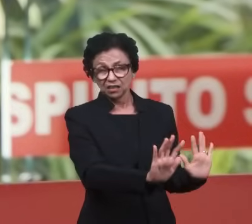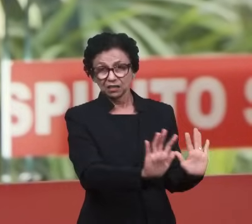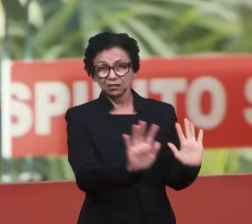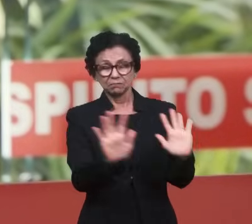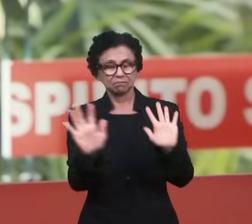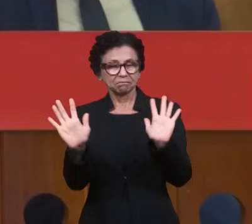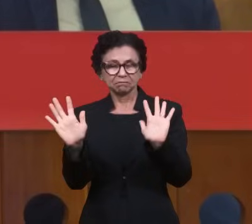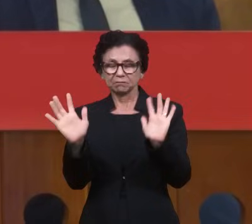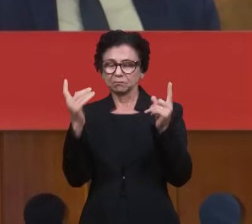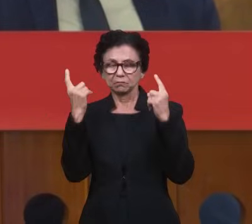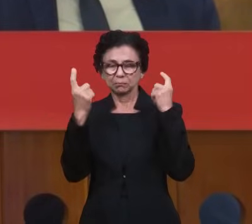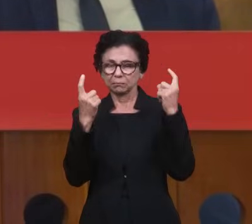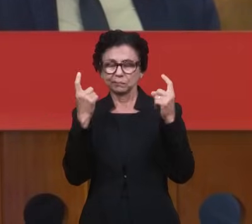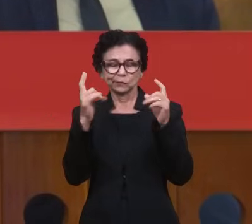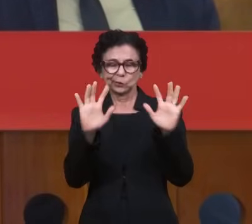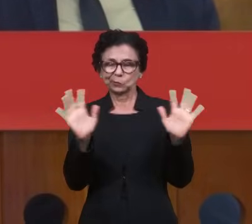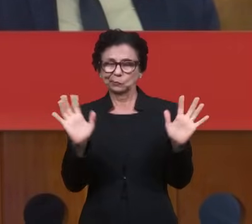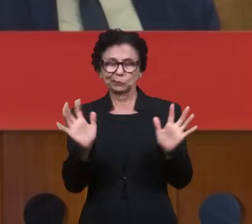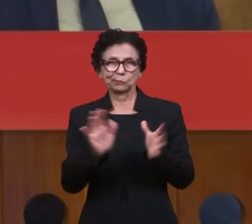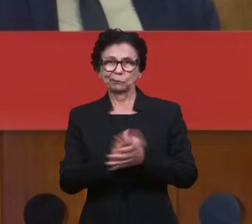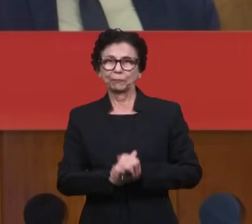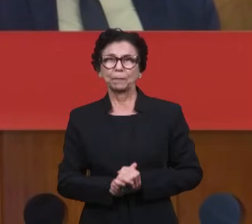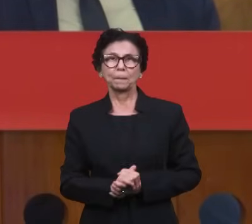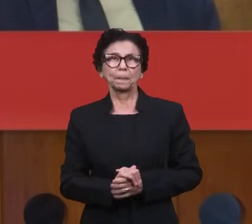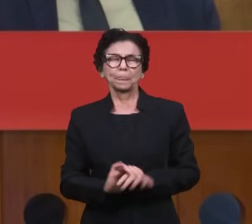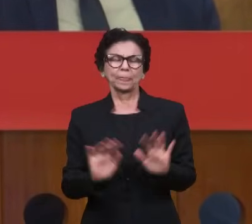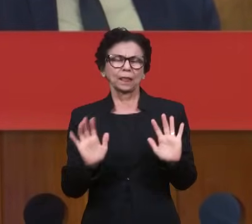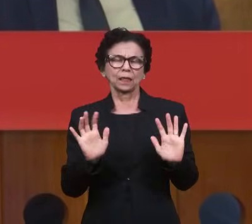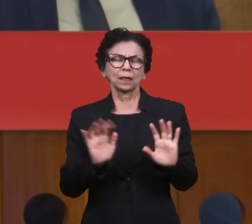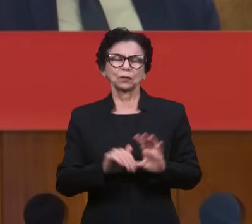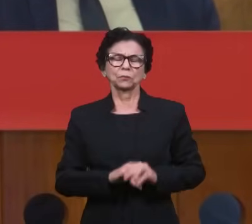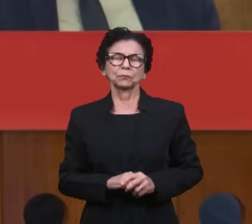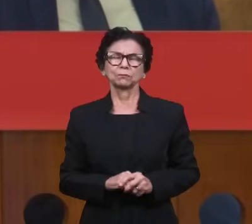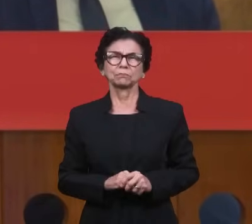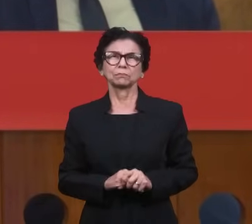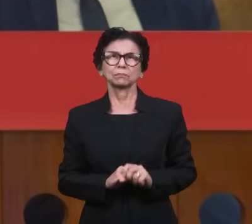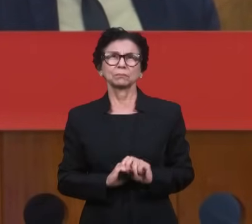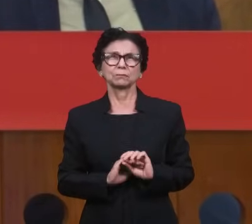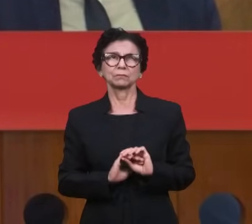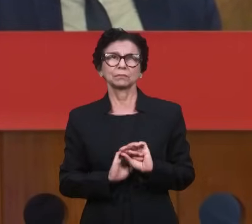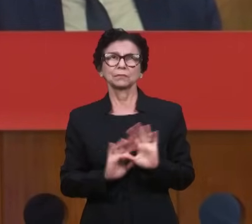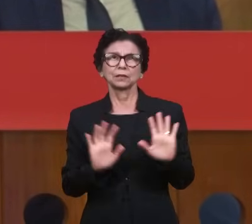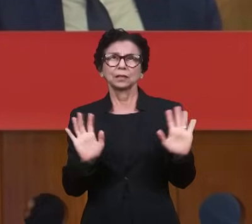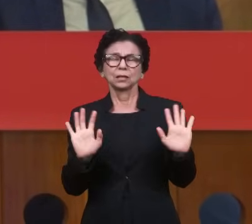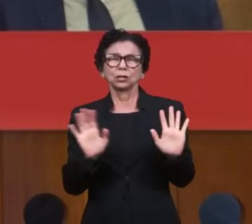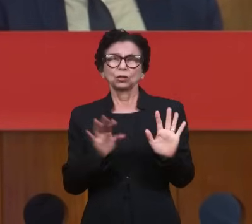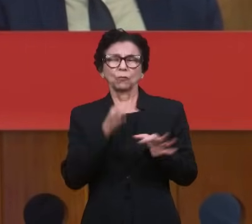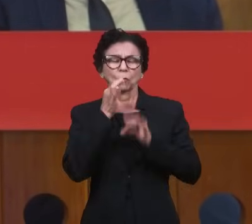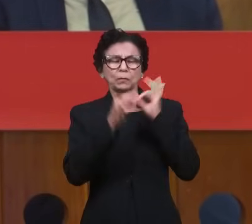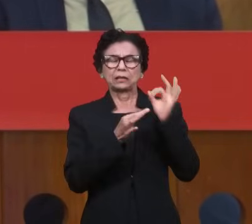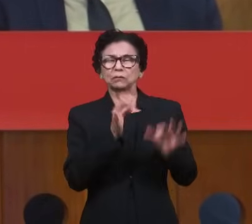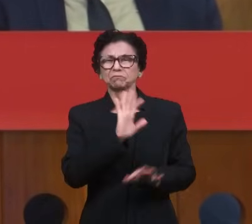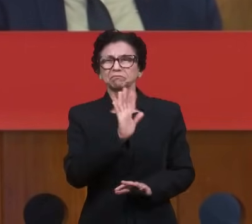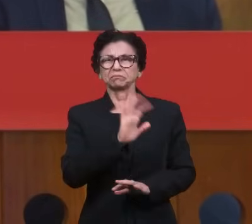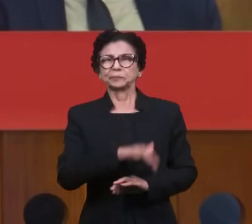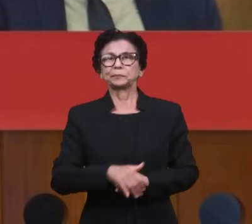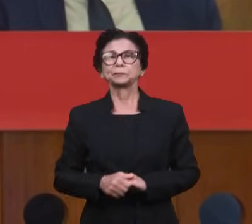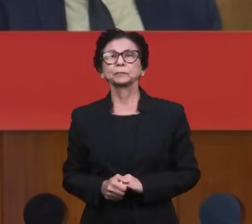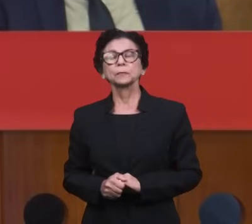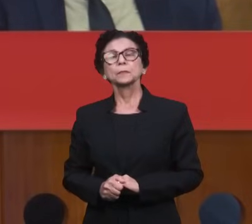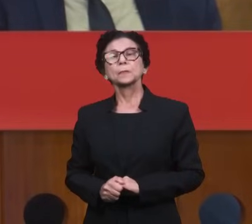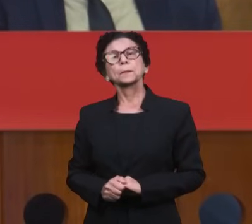dar vamos dizer, exemplo, nem, vamos dizer, dar pitaco na vida dos outros. Mas,